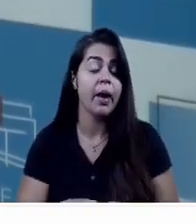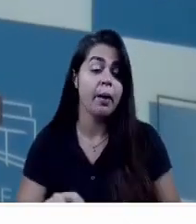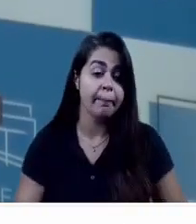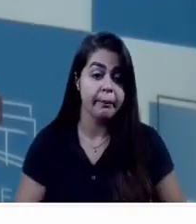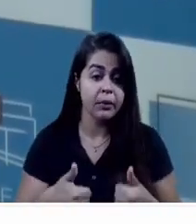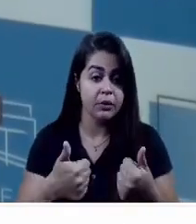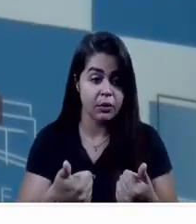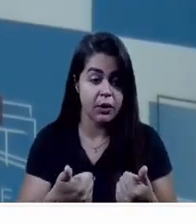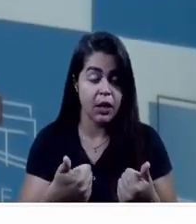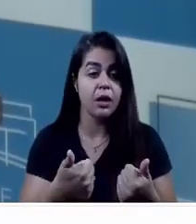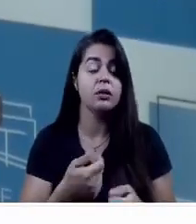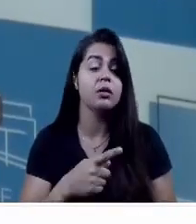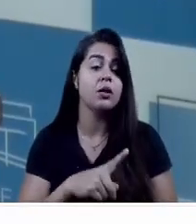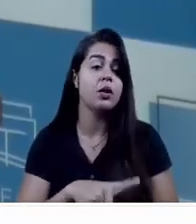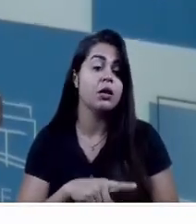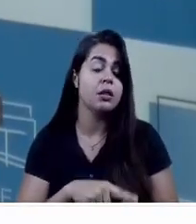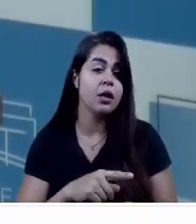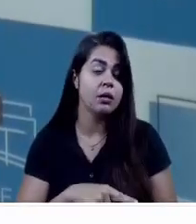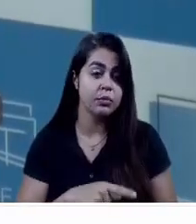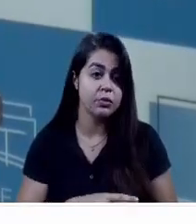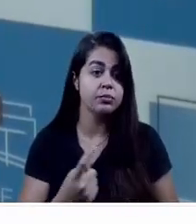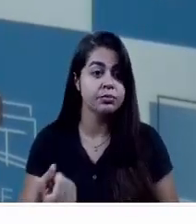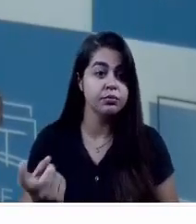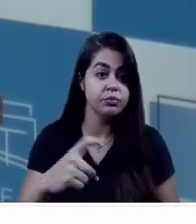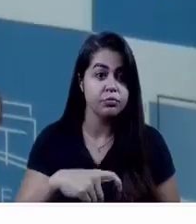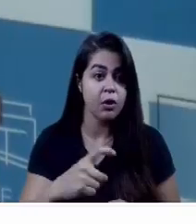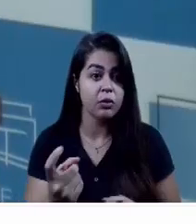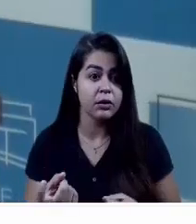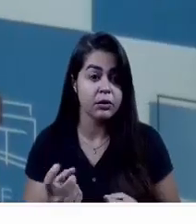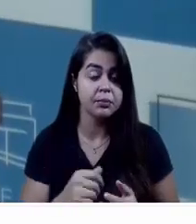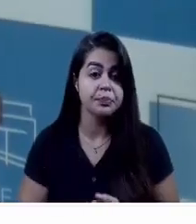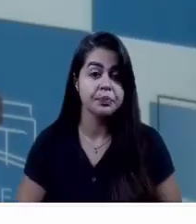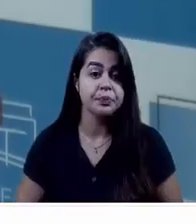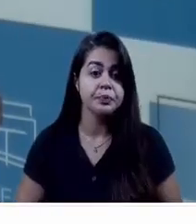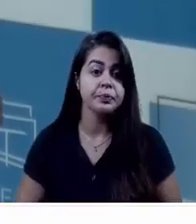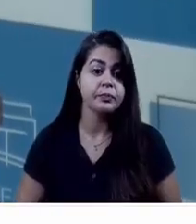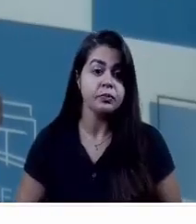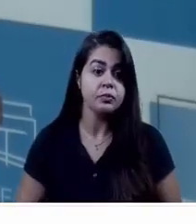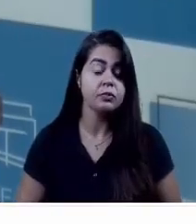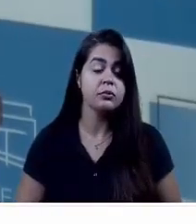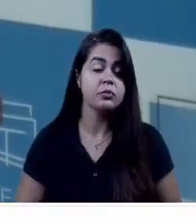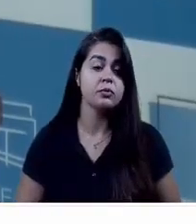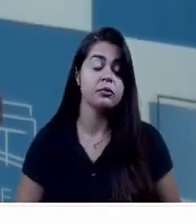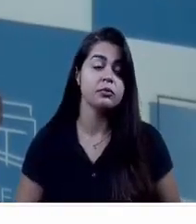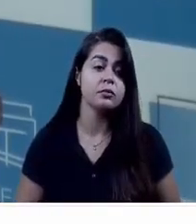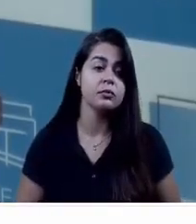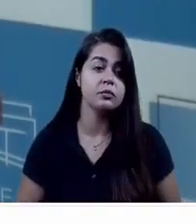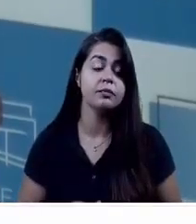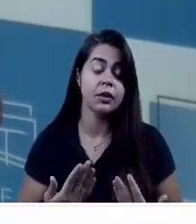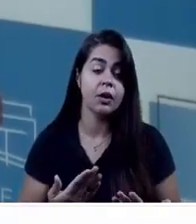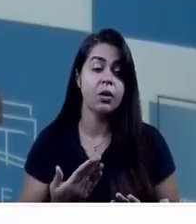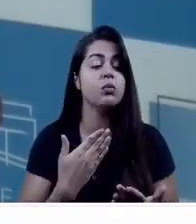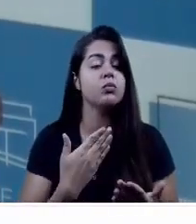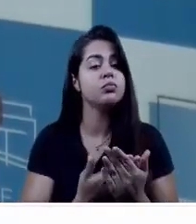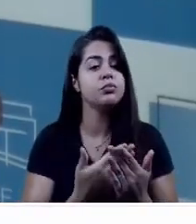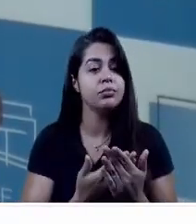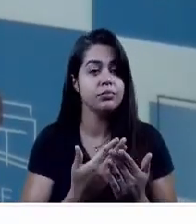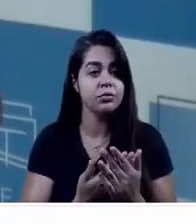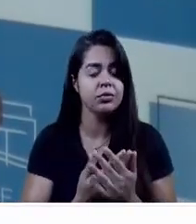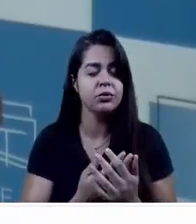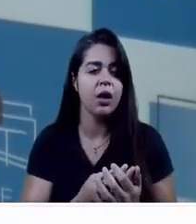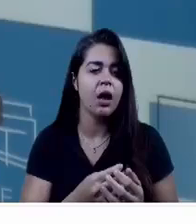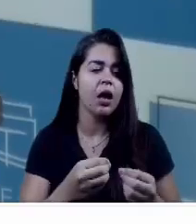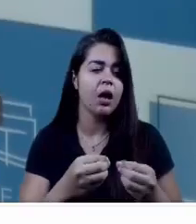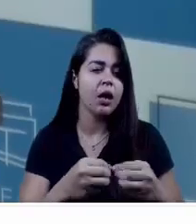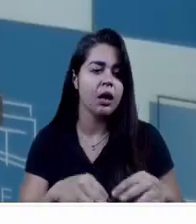locomoção. Então, assim, ó, esse estudo que custou 1,5 milhão, não precisava ter gastado tudo isso, era só ter